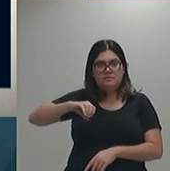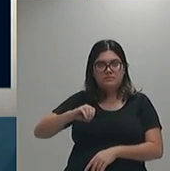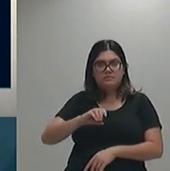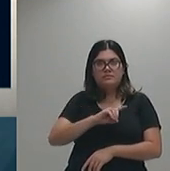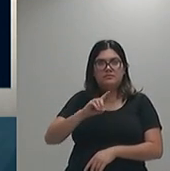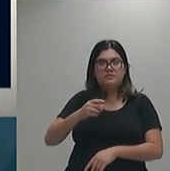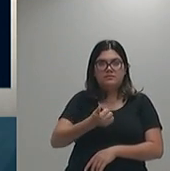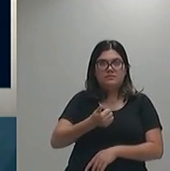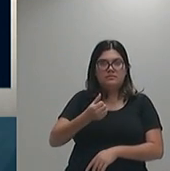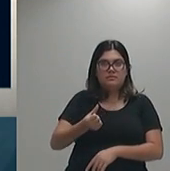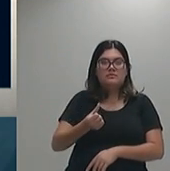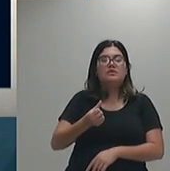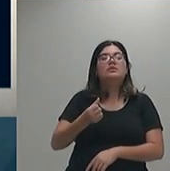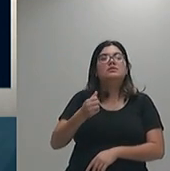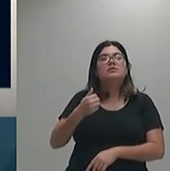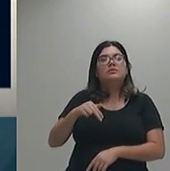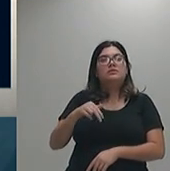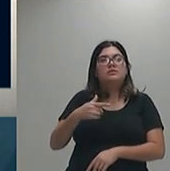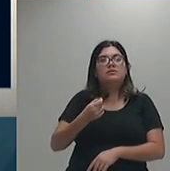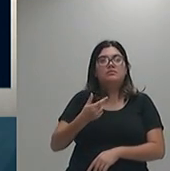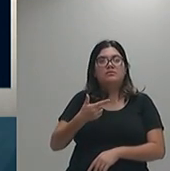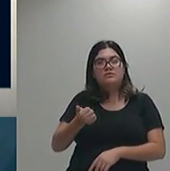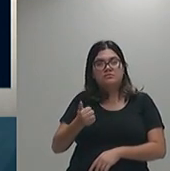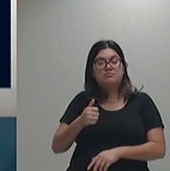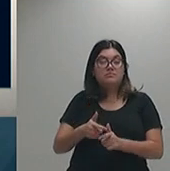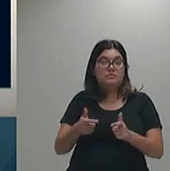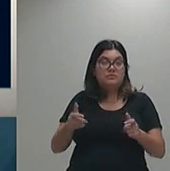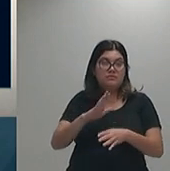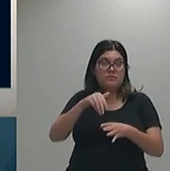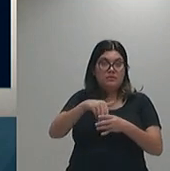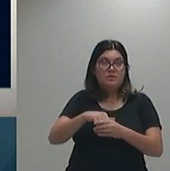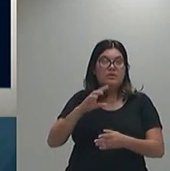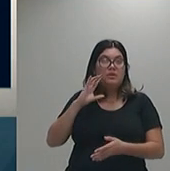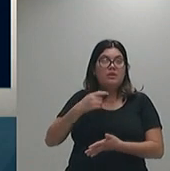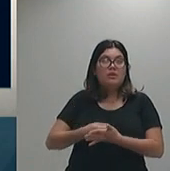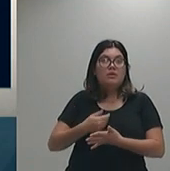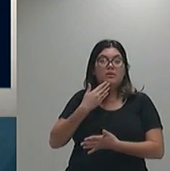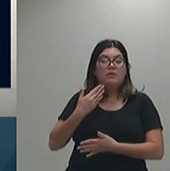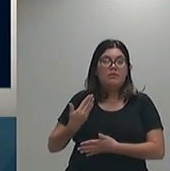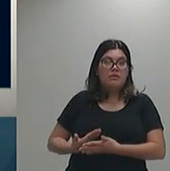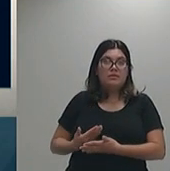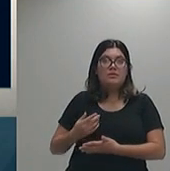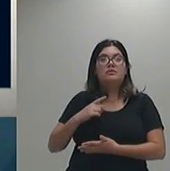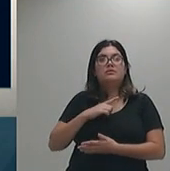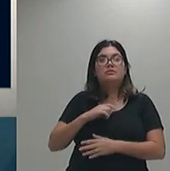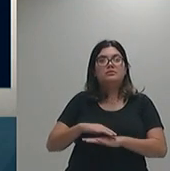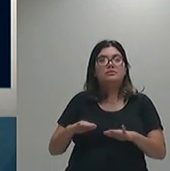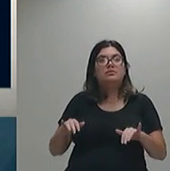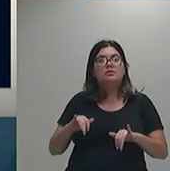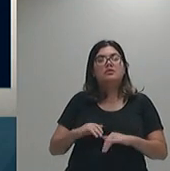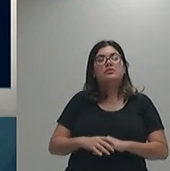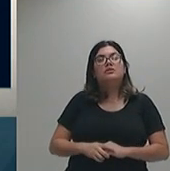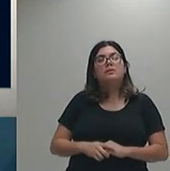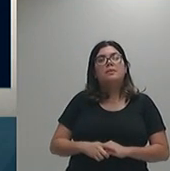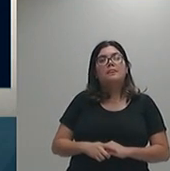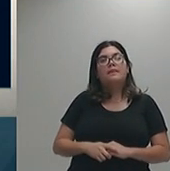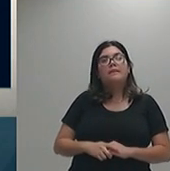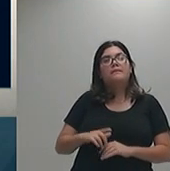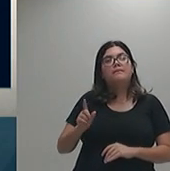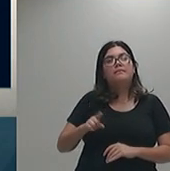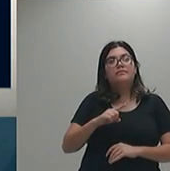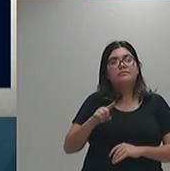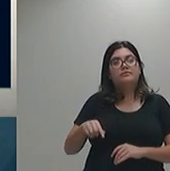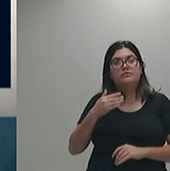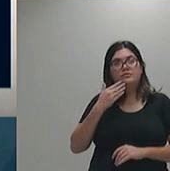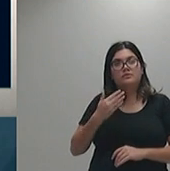11/2021 por maioria de votos em indeferir o pedido efetuado pela companhia Jovi de extinção do escrito reconhecendo